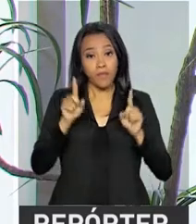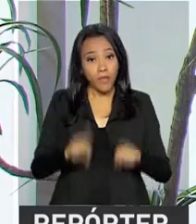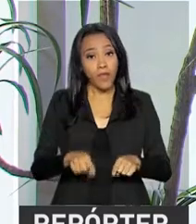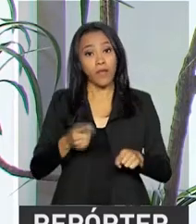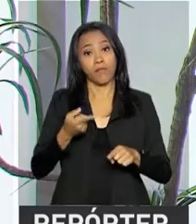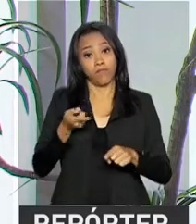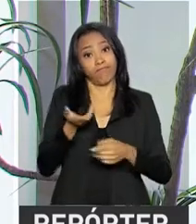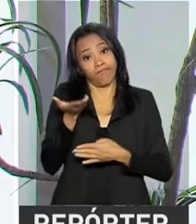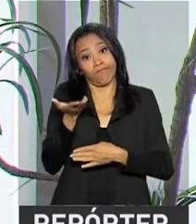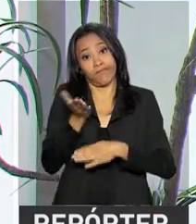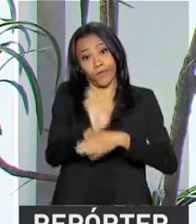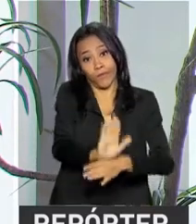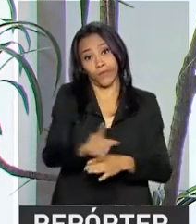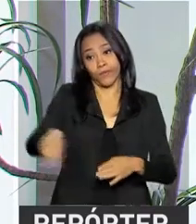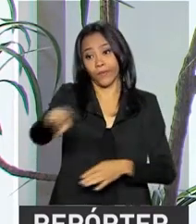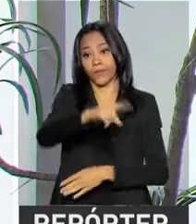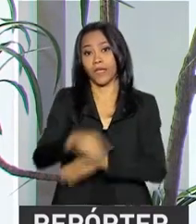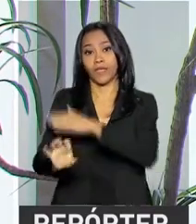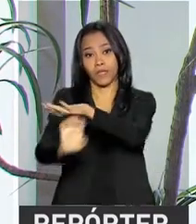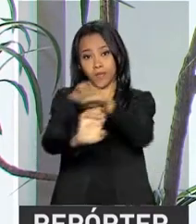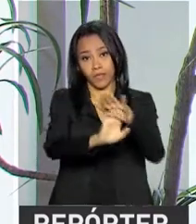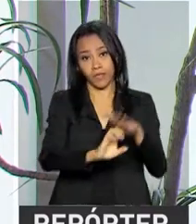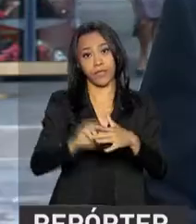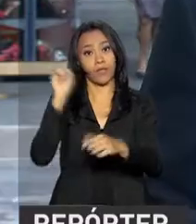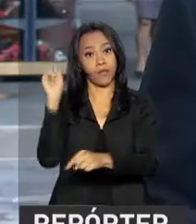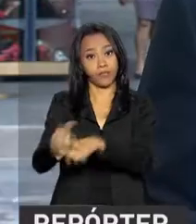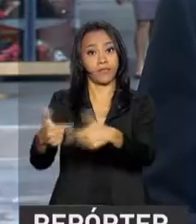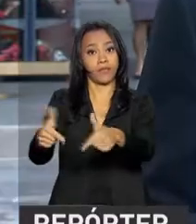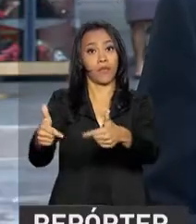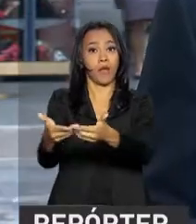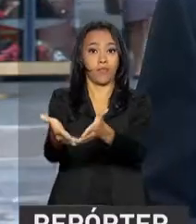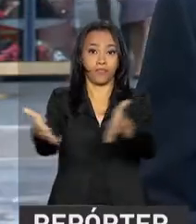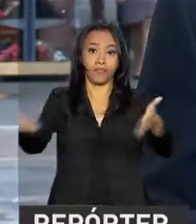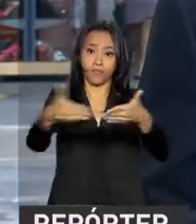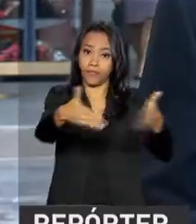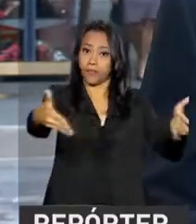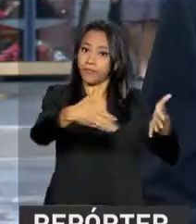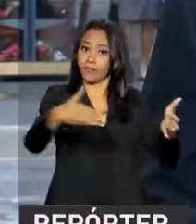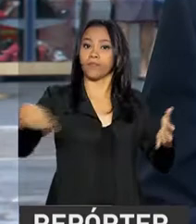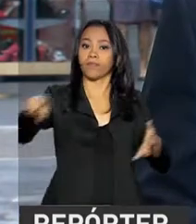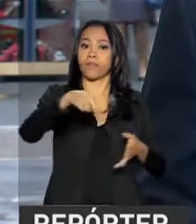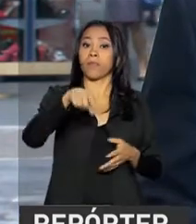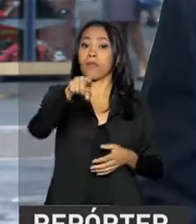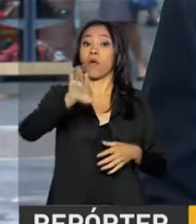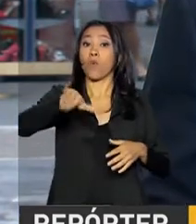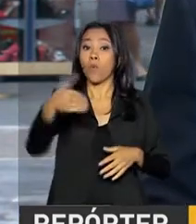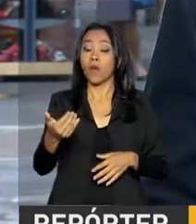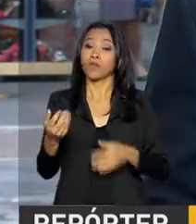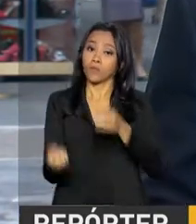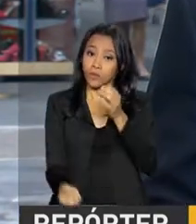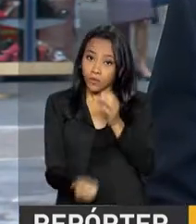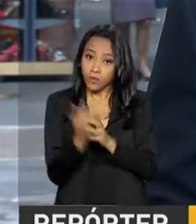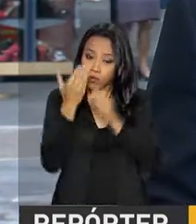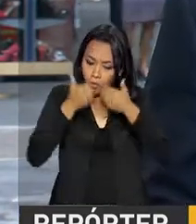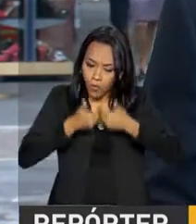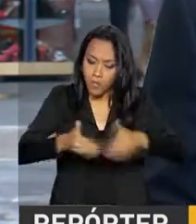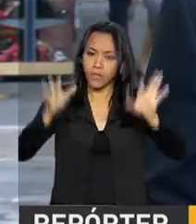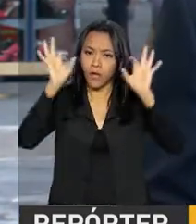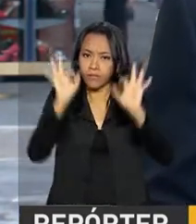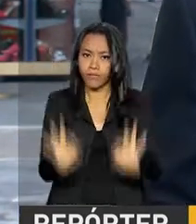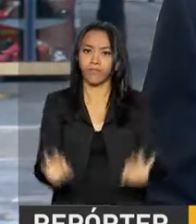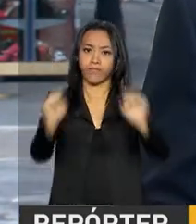para as empresas que geram emprego quando completamente implementado é social vai reunir informações de mais de